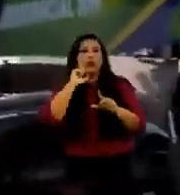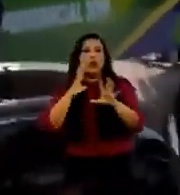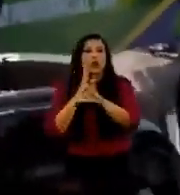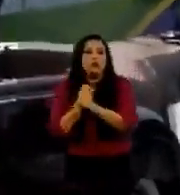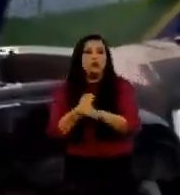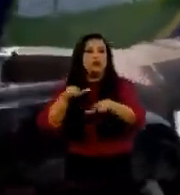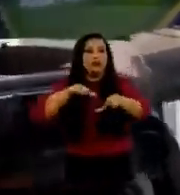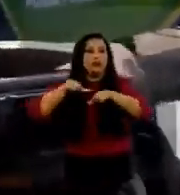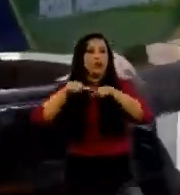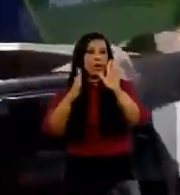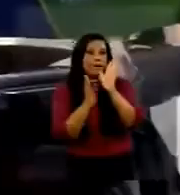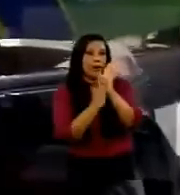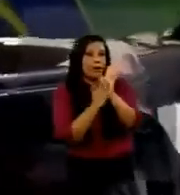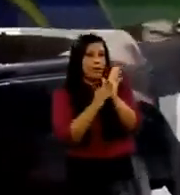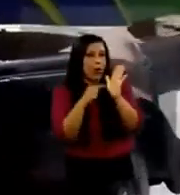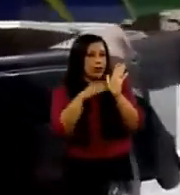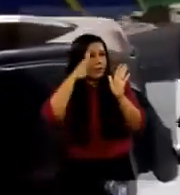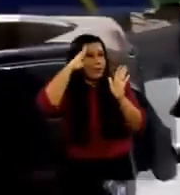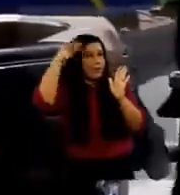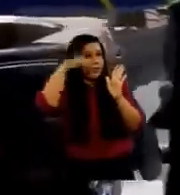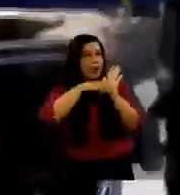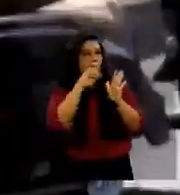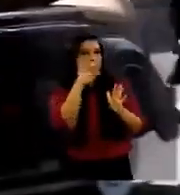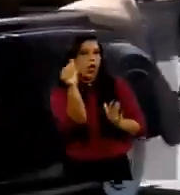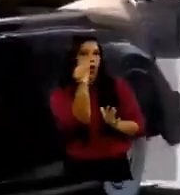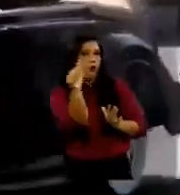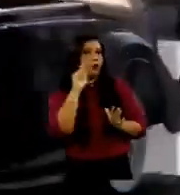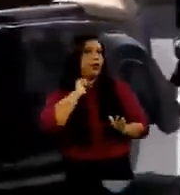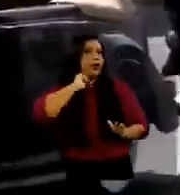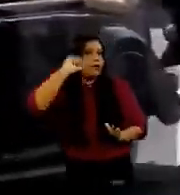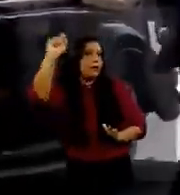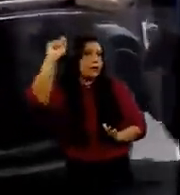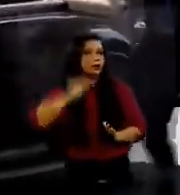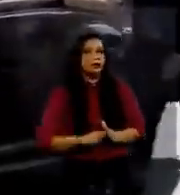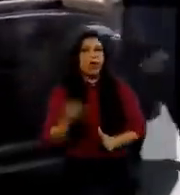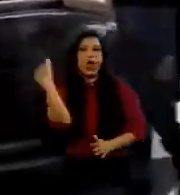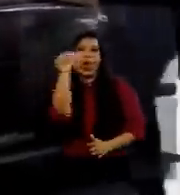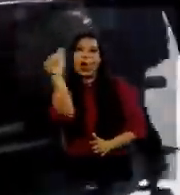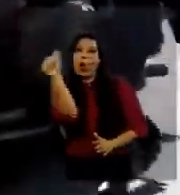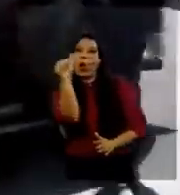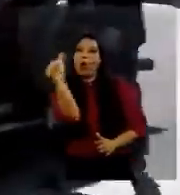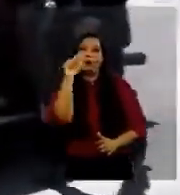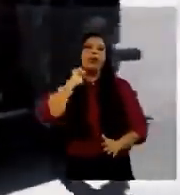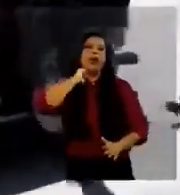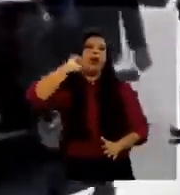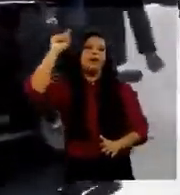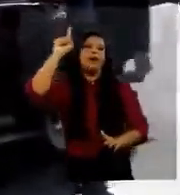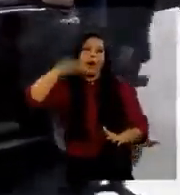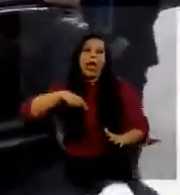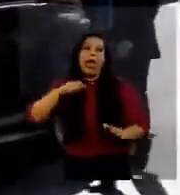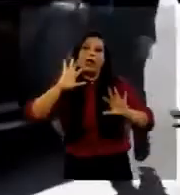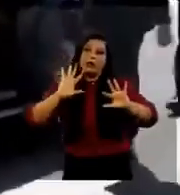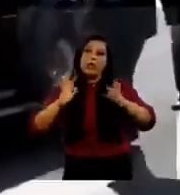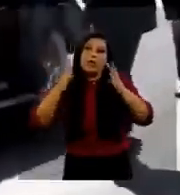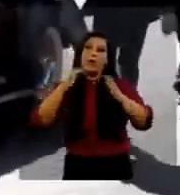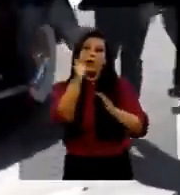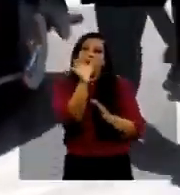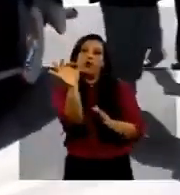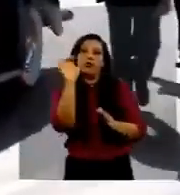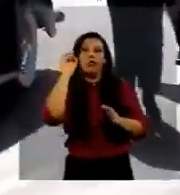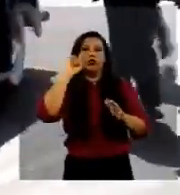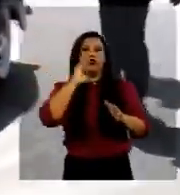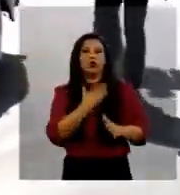balanço. propostas, exatamente, que vai ser no dia 11 de abril. Então, 11 de abril será realizada a cerimônia dos 100 dias